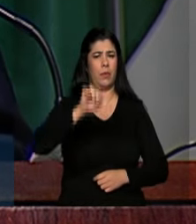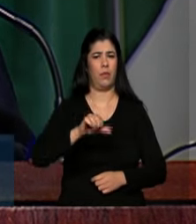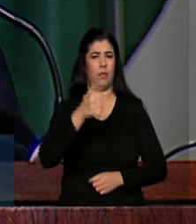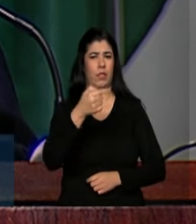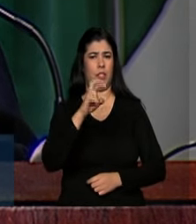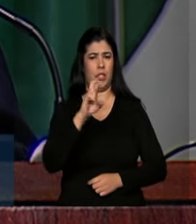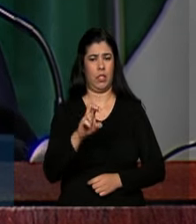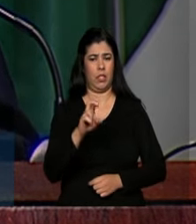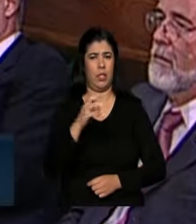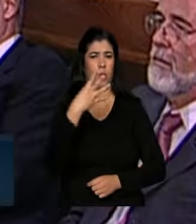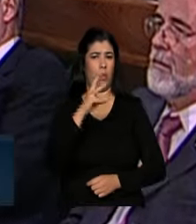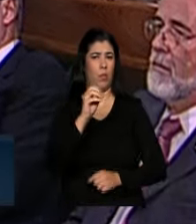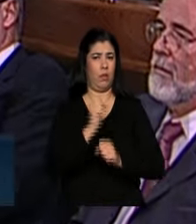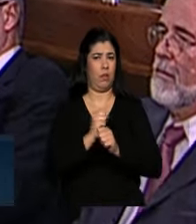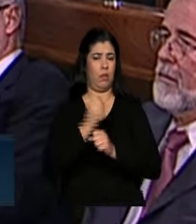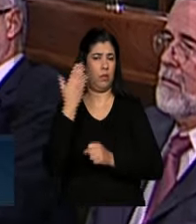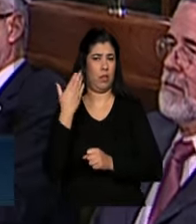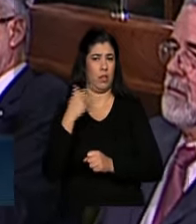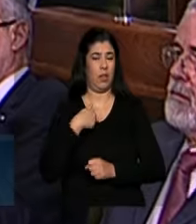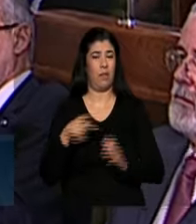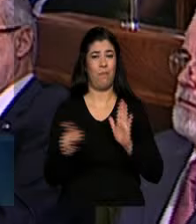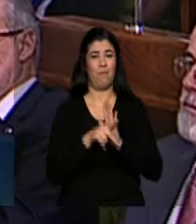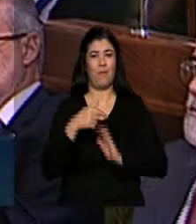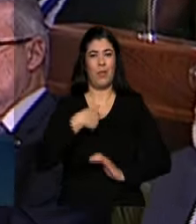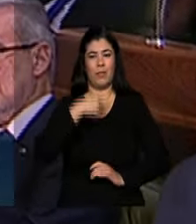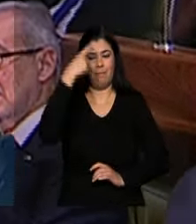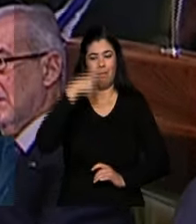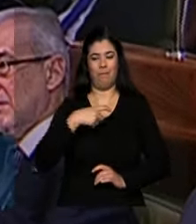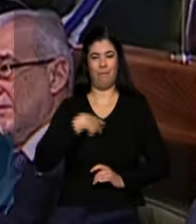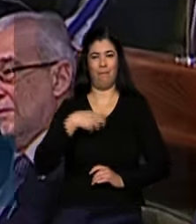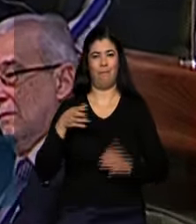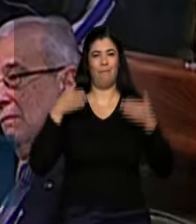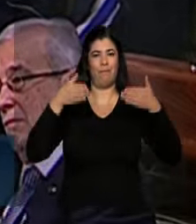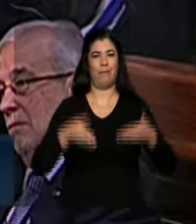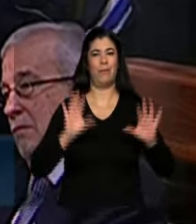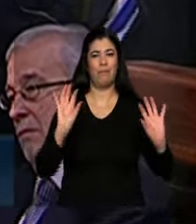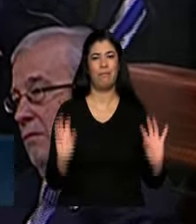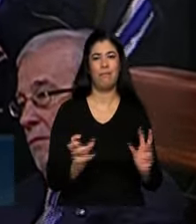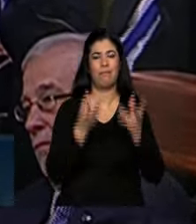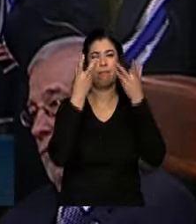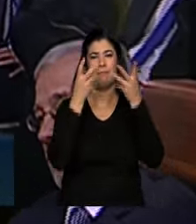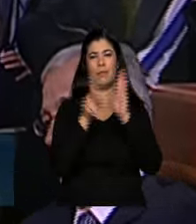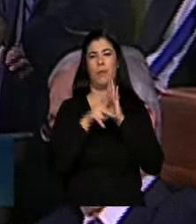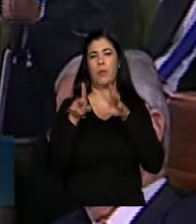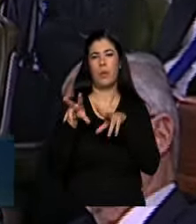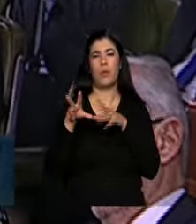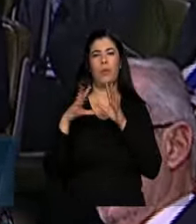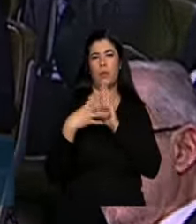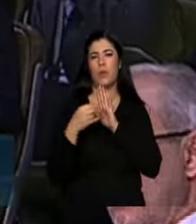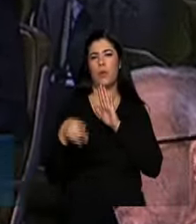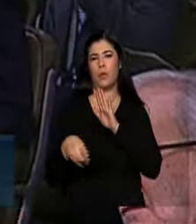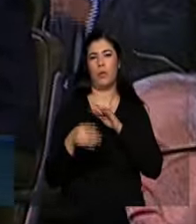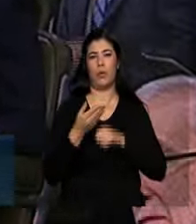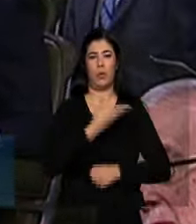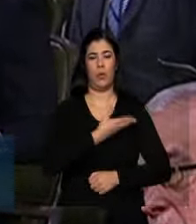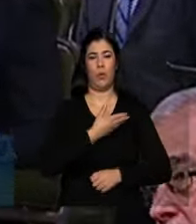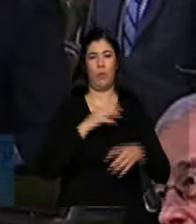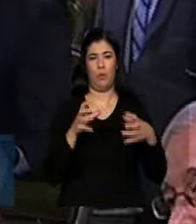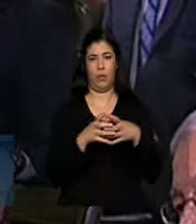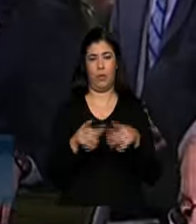1975, há exatos 40 anos, eu mesmo tive o privilégio de participar de cerimônia semelhante com os colegas de minha